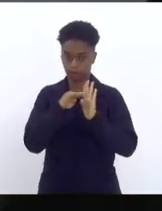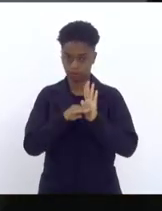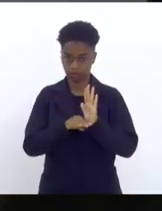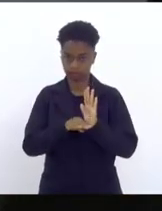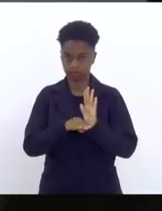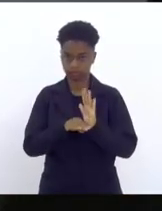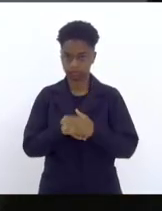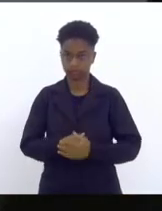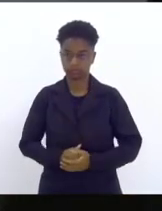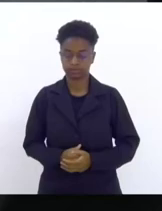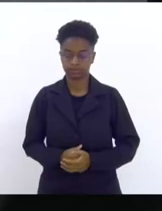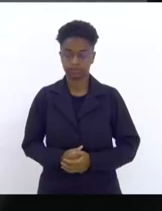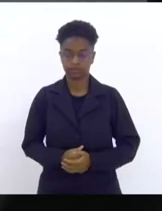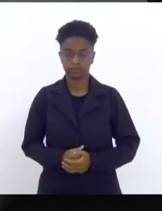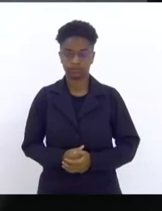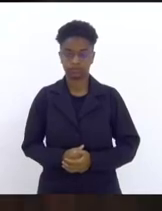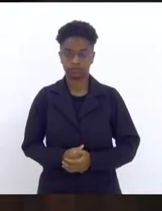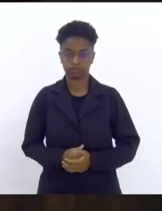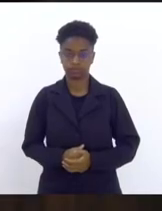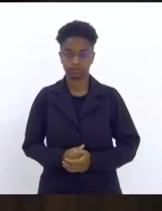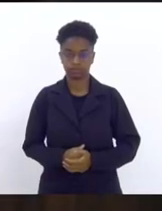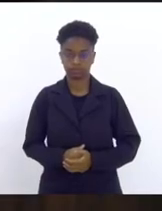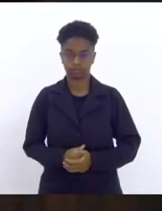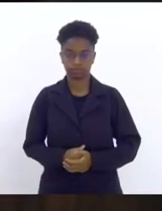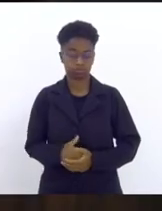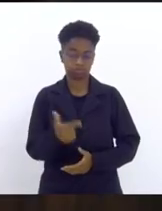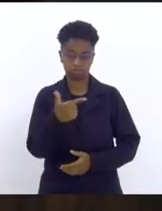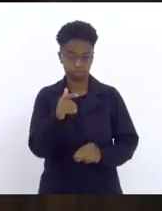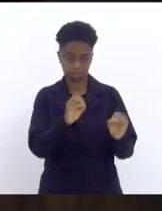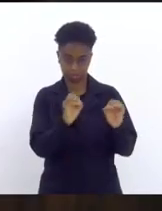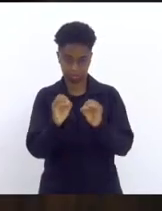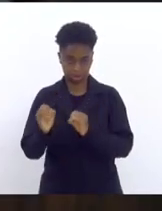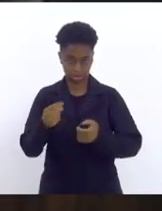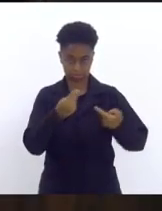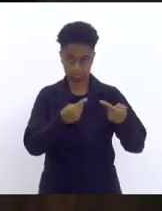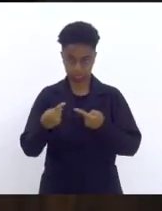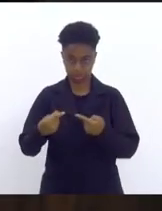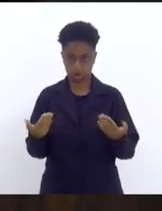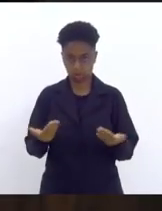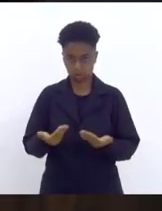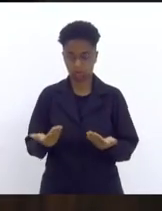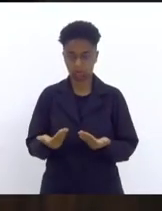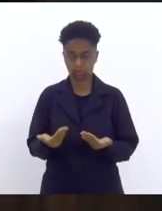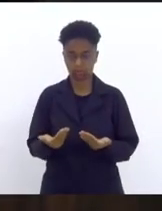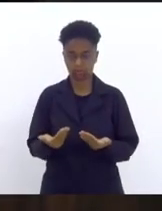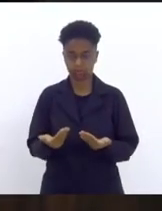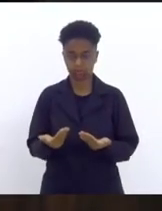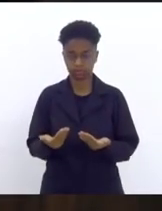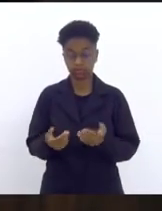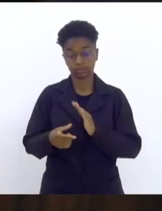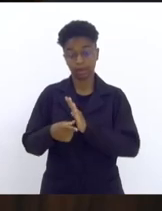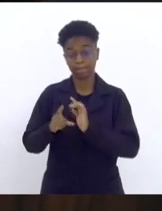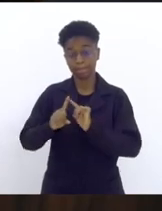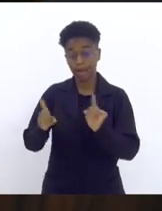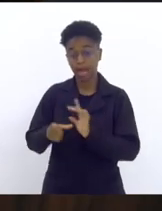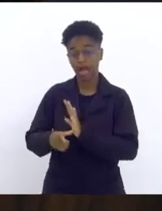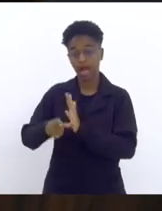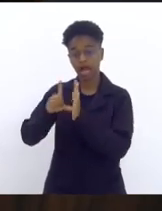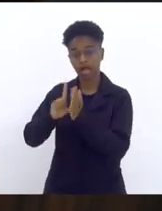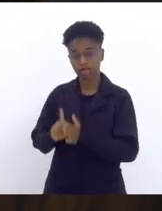a pedido da autora nada mais havendo a tratar antes porém